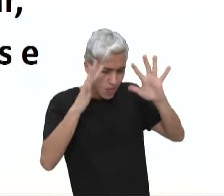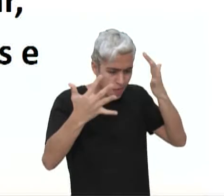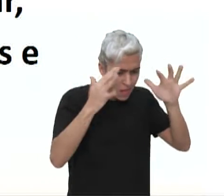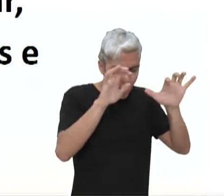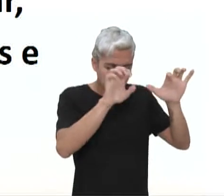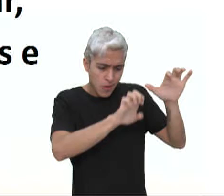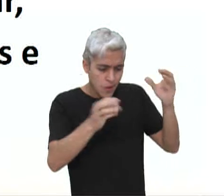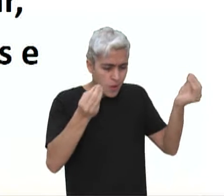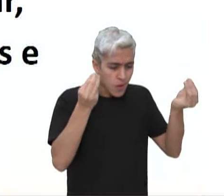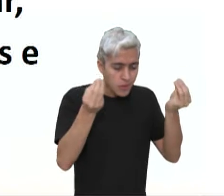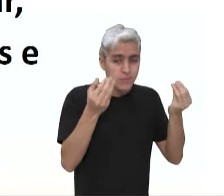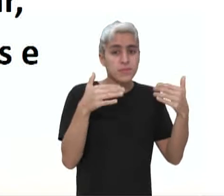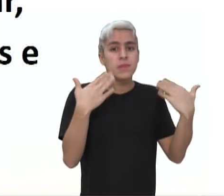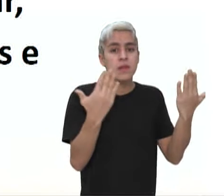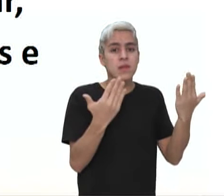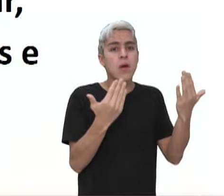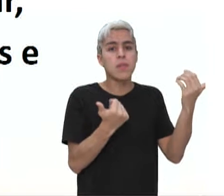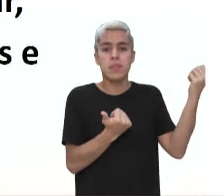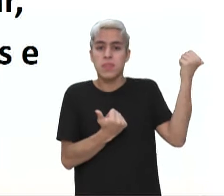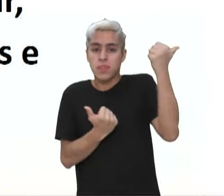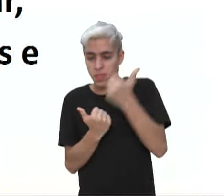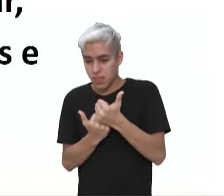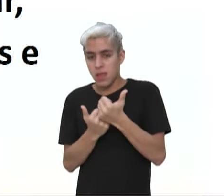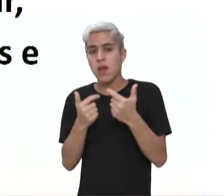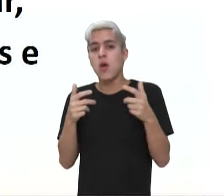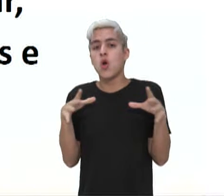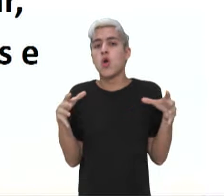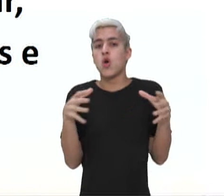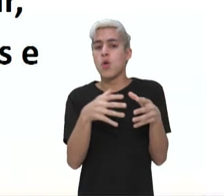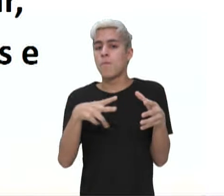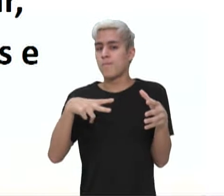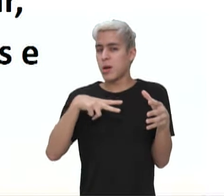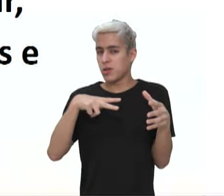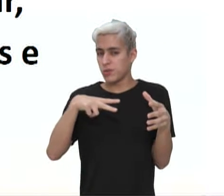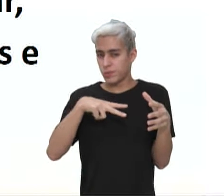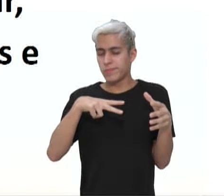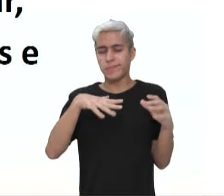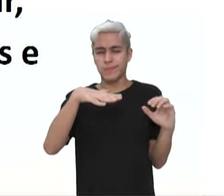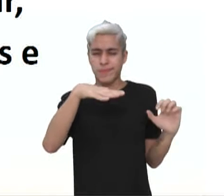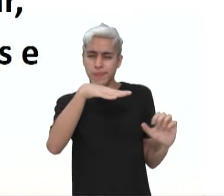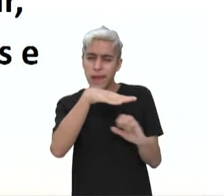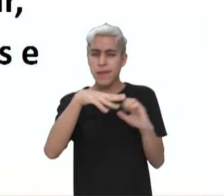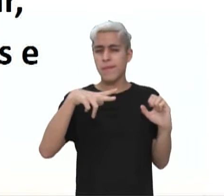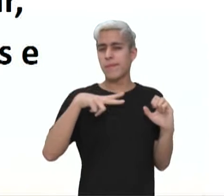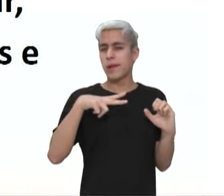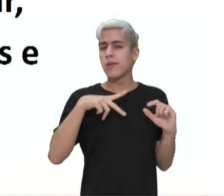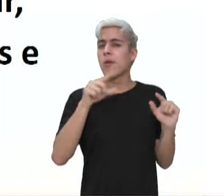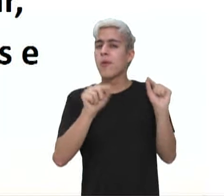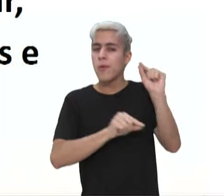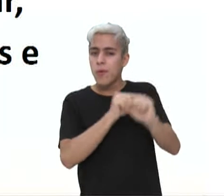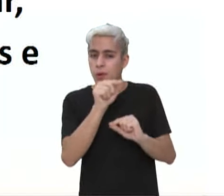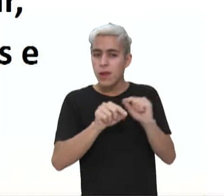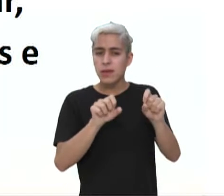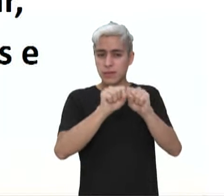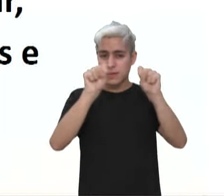O comando foi para a iniciativa privada, iniciativa particular, no sistema chamado de